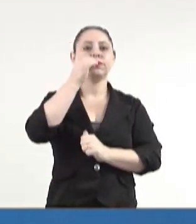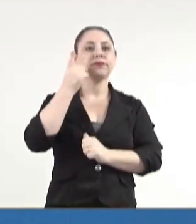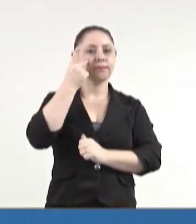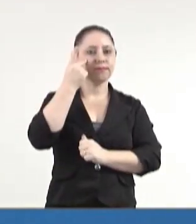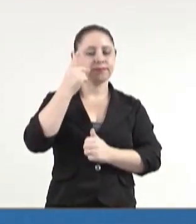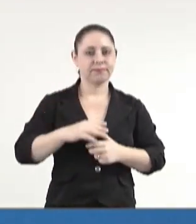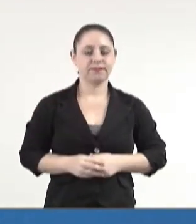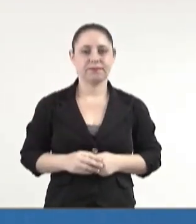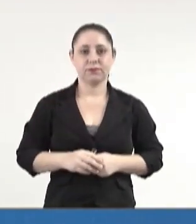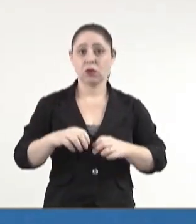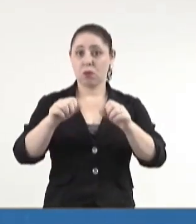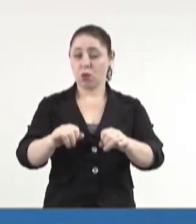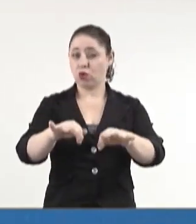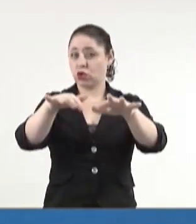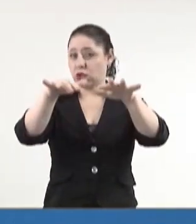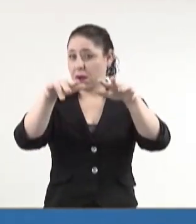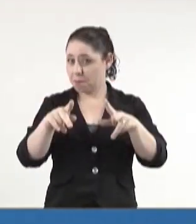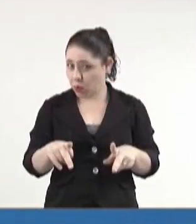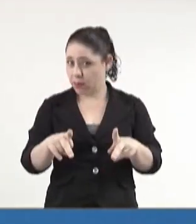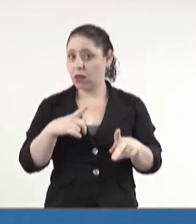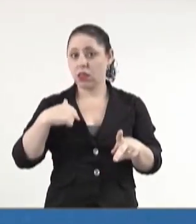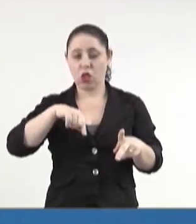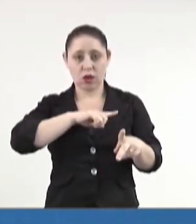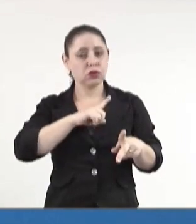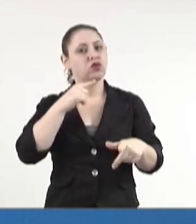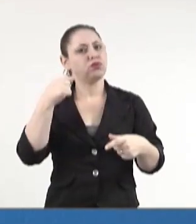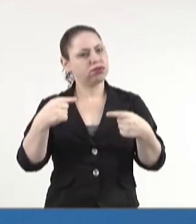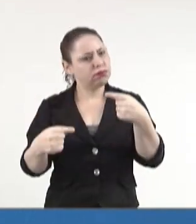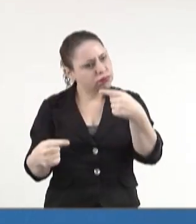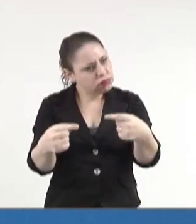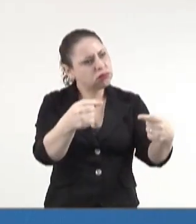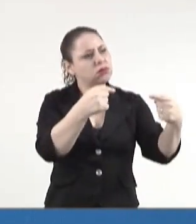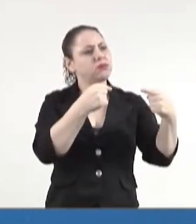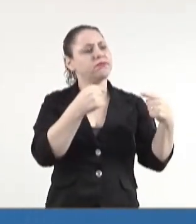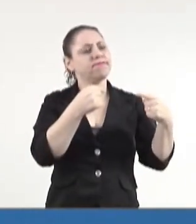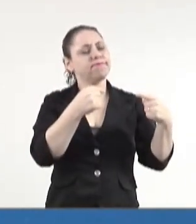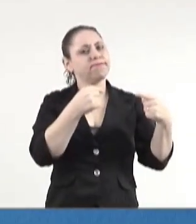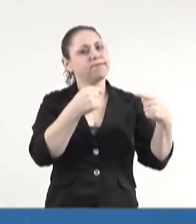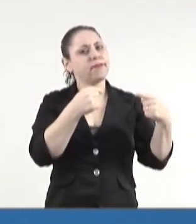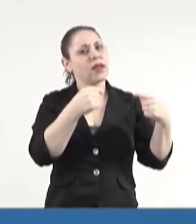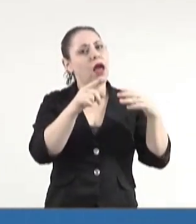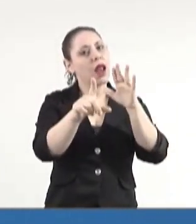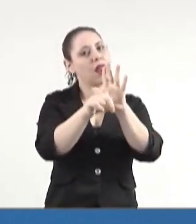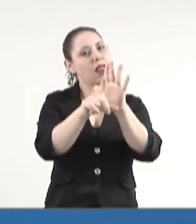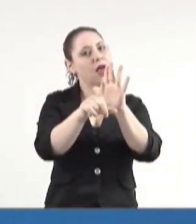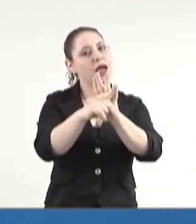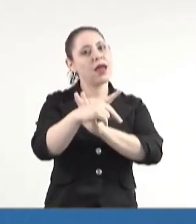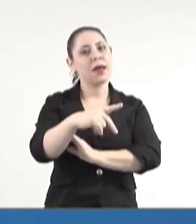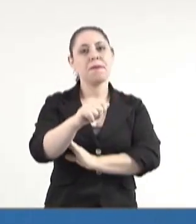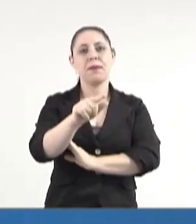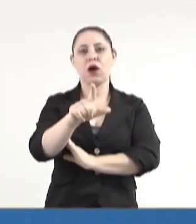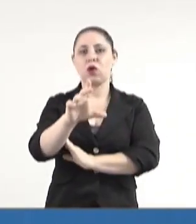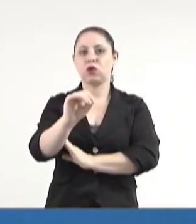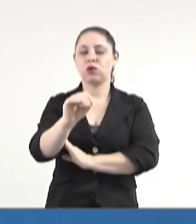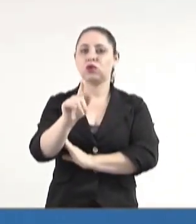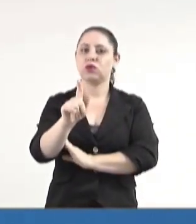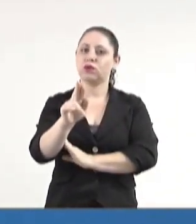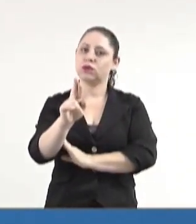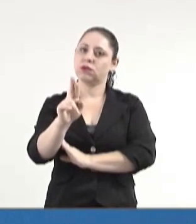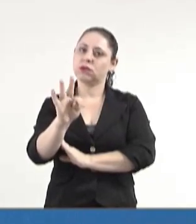Sobre os recursos da Lei Paulo Gustavo. Nós fizemos aqui, no início do ano passado, logo